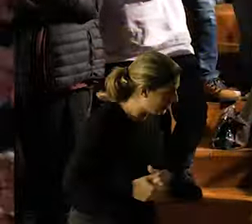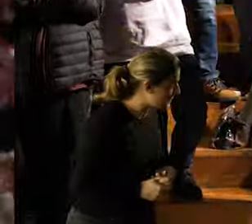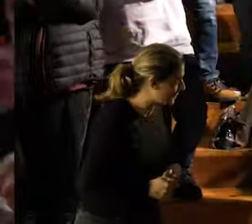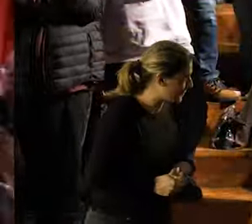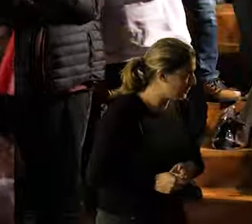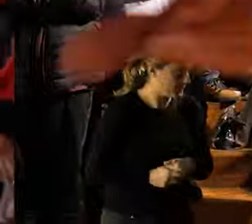B